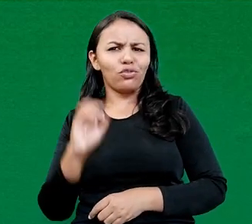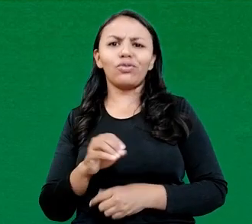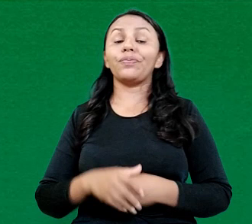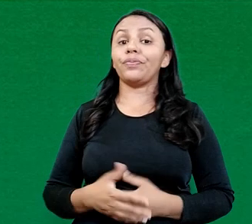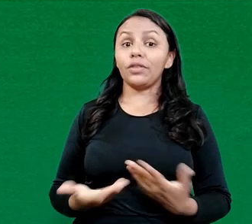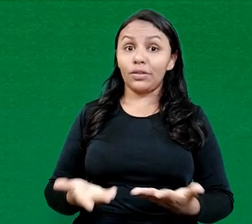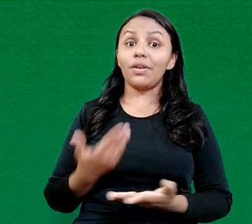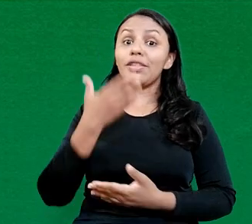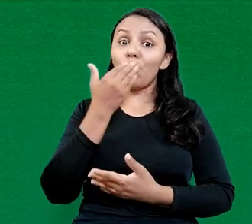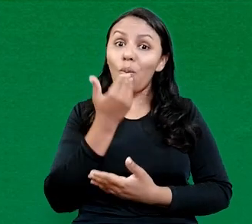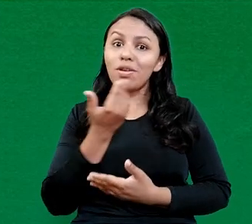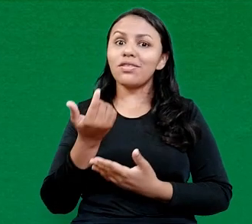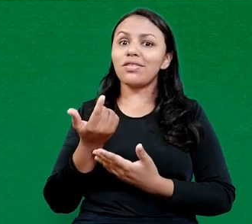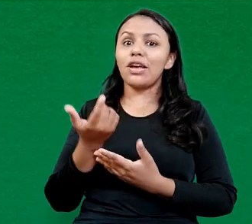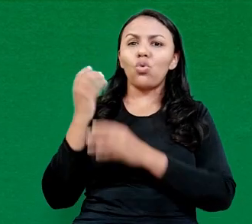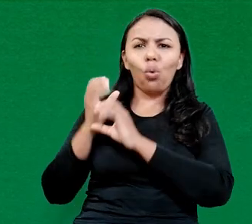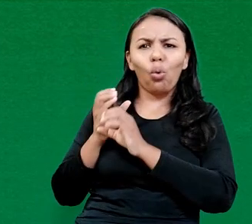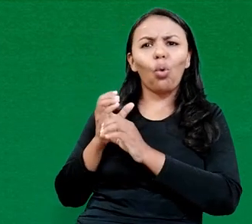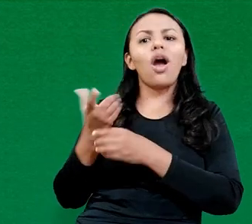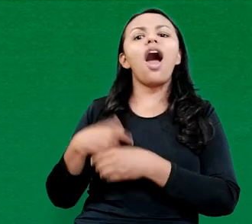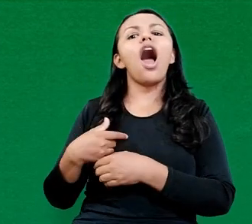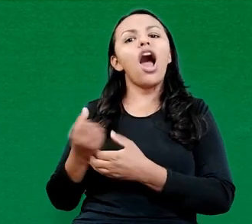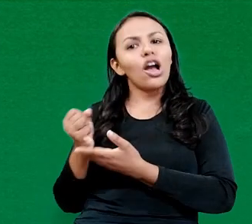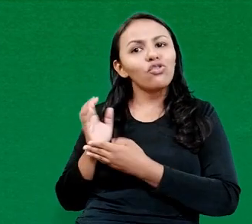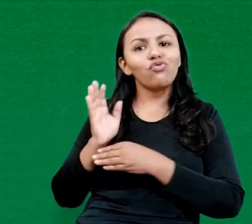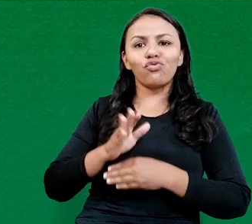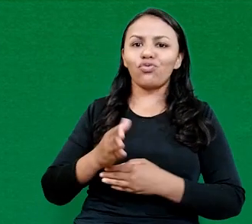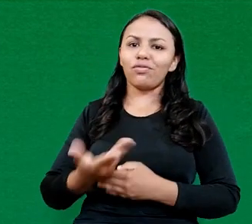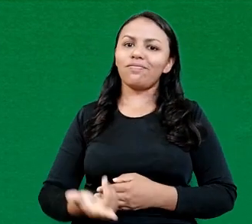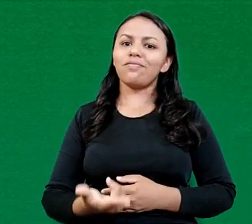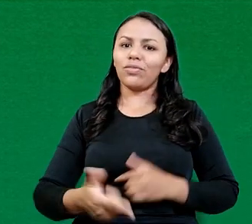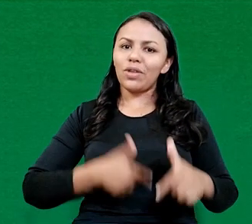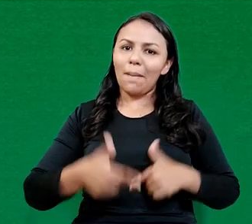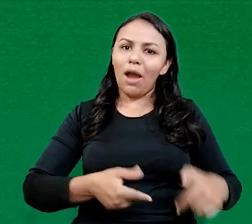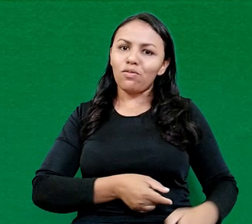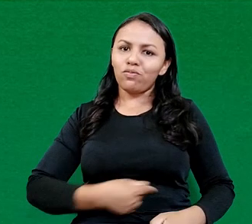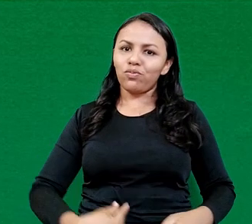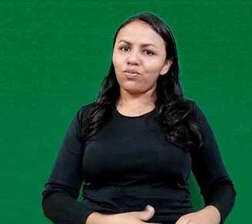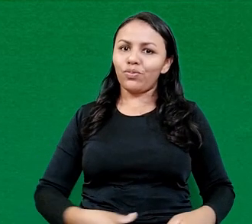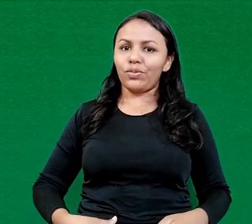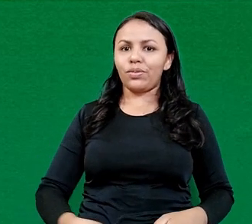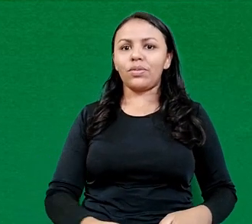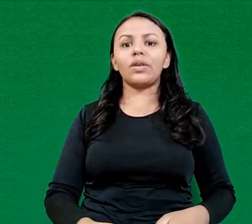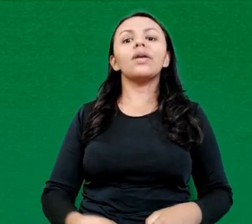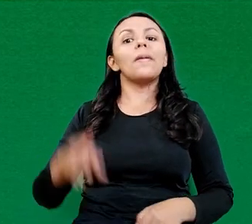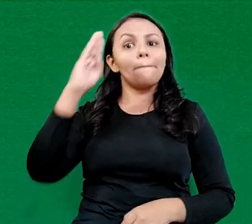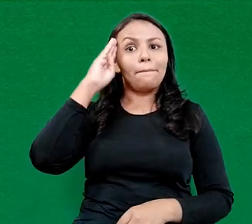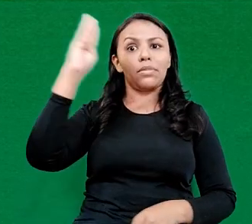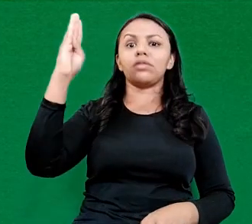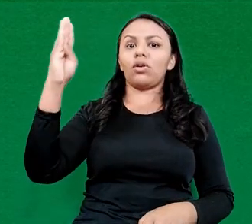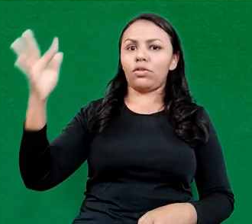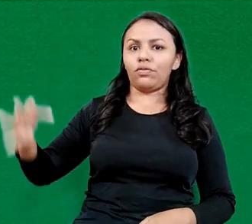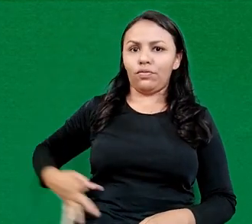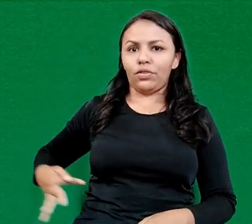esses alimentos e suplementos, eles modulam a função intestinal e também e principalmente a